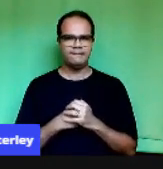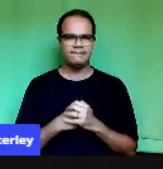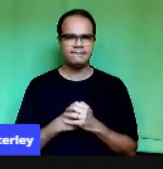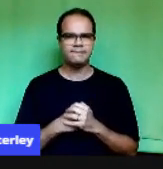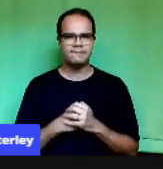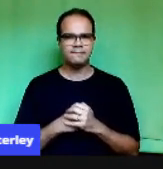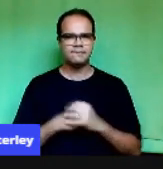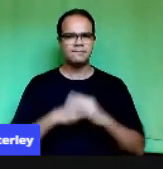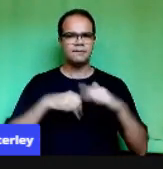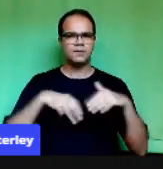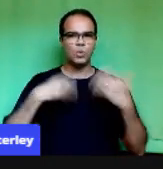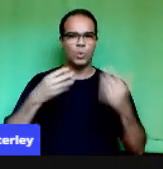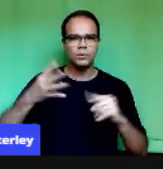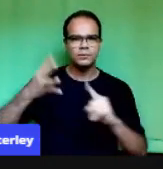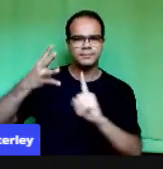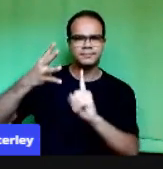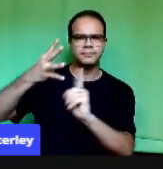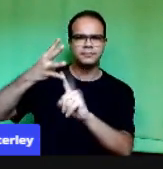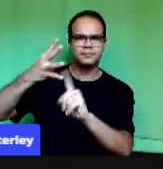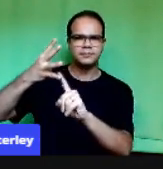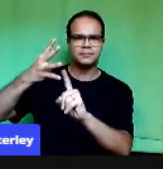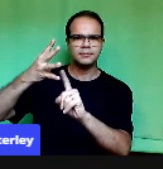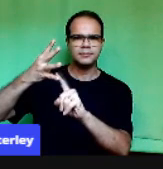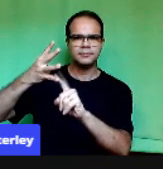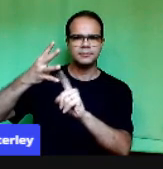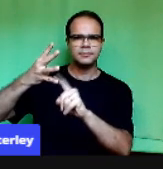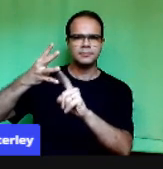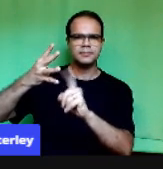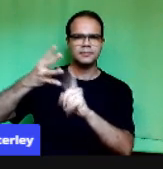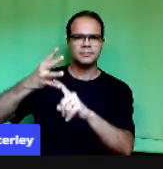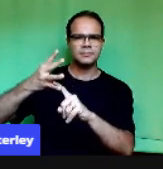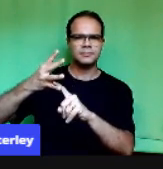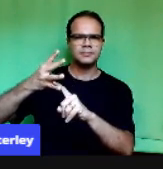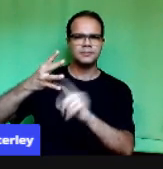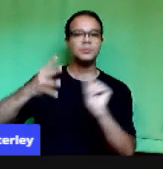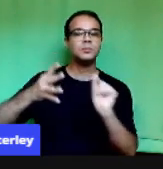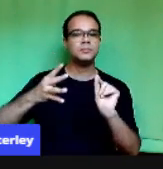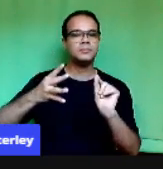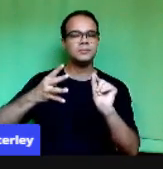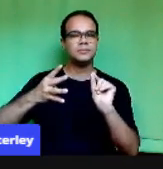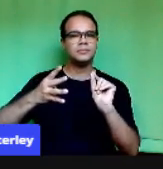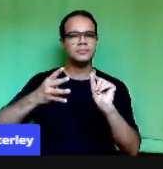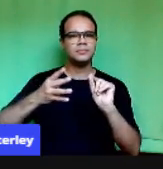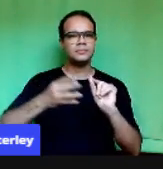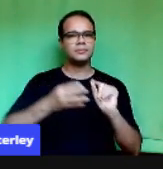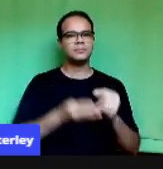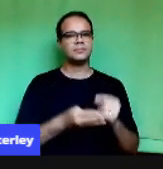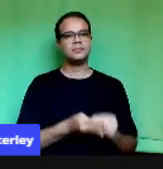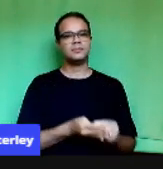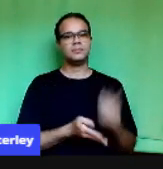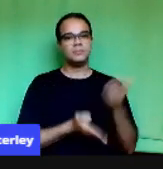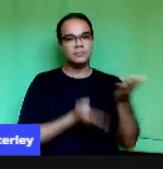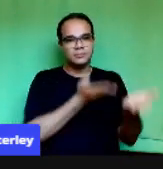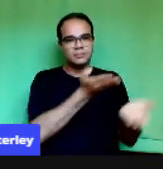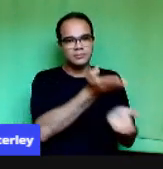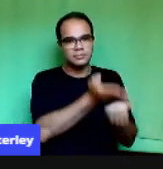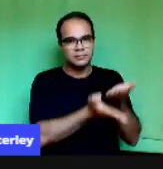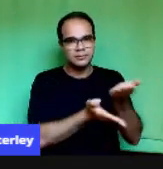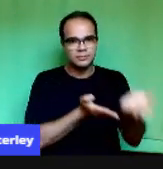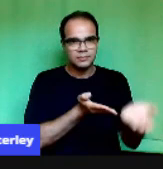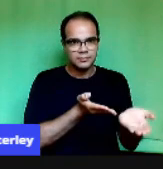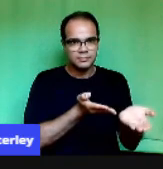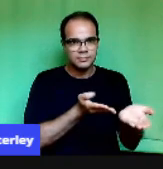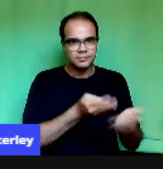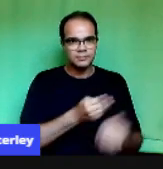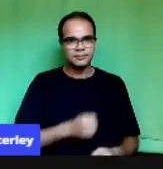dar novos significados a essas oportunidades que se abrem no momento. Agora, você quer ver que interessante? É que nós falamos